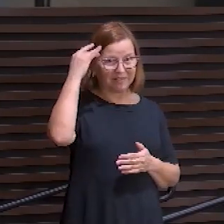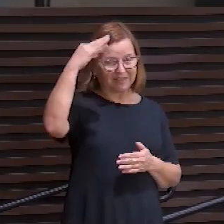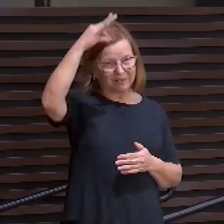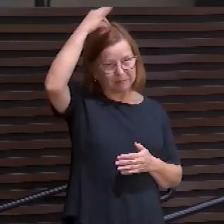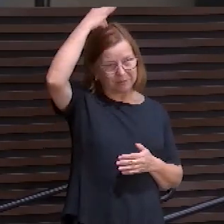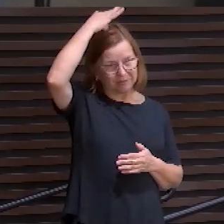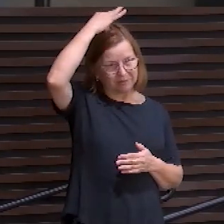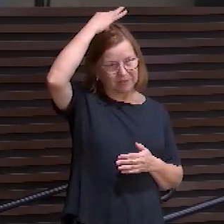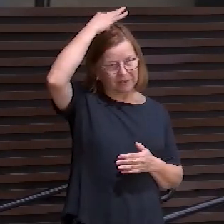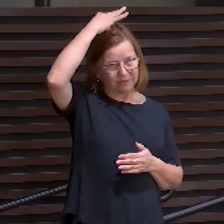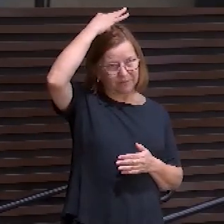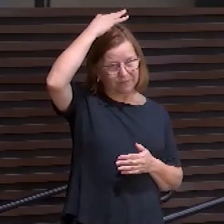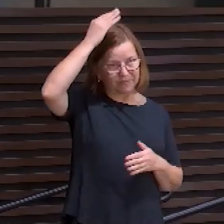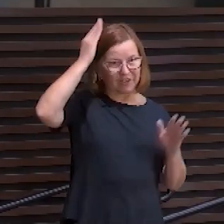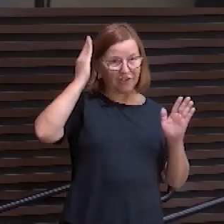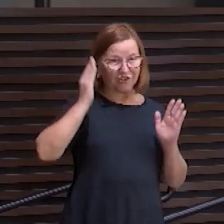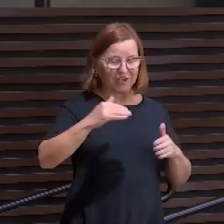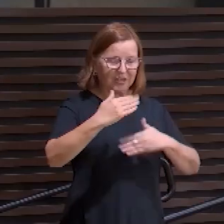espiritual, que já cresceu um pouco,